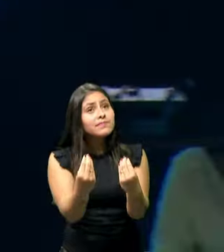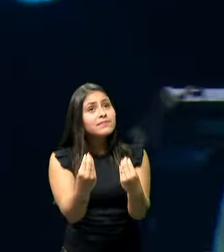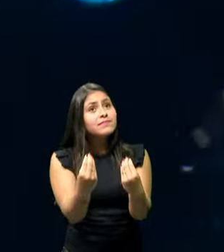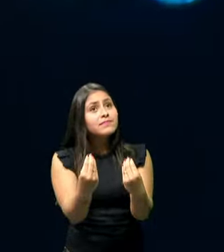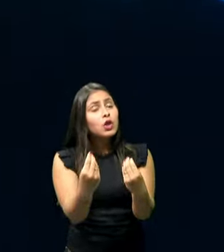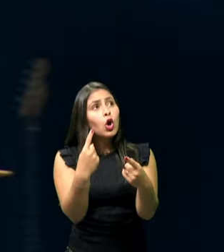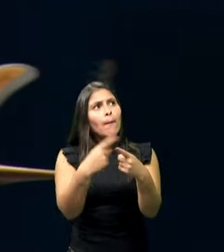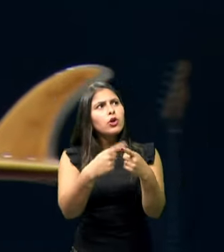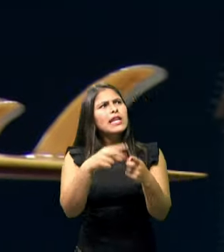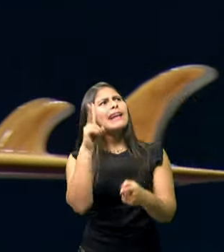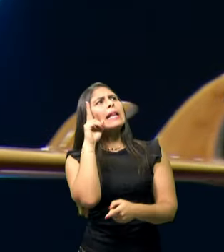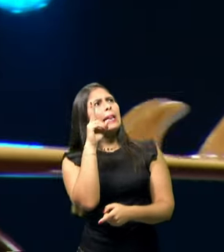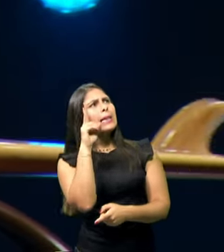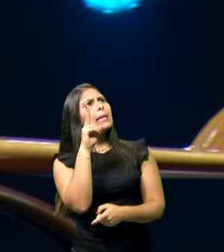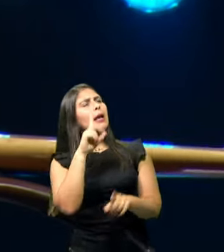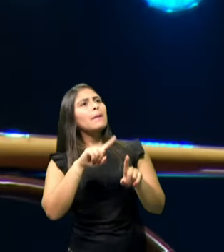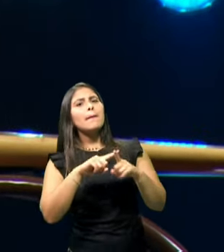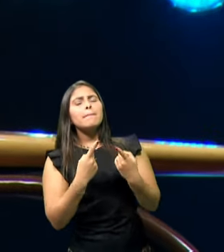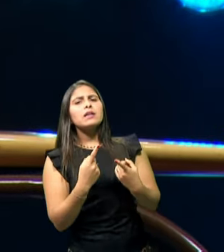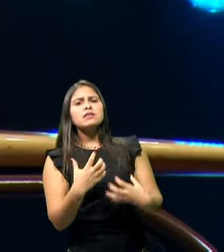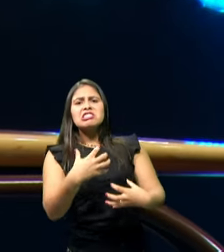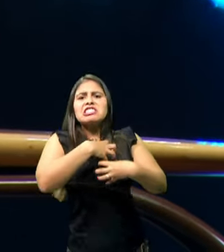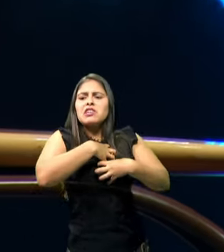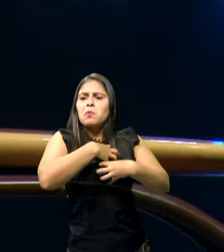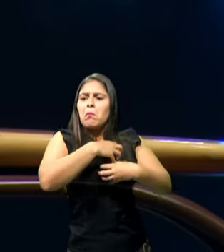quando você lembra do fato e não te faz mal.